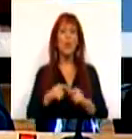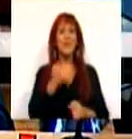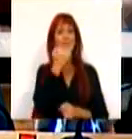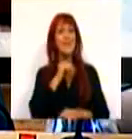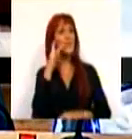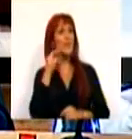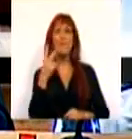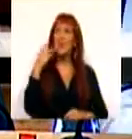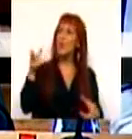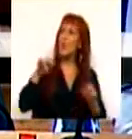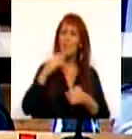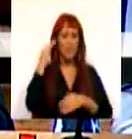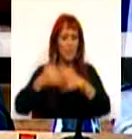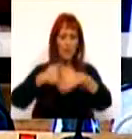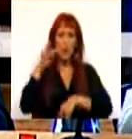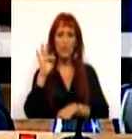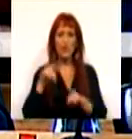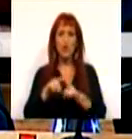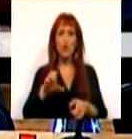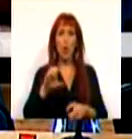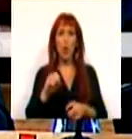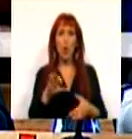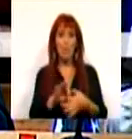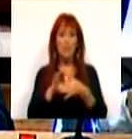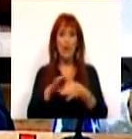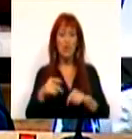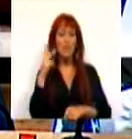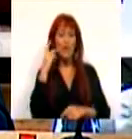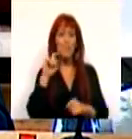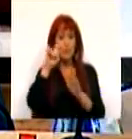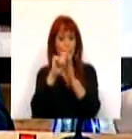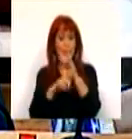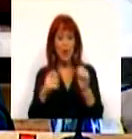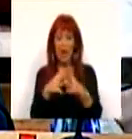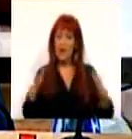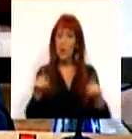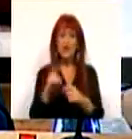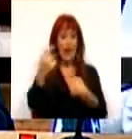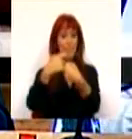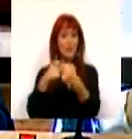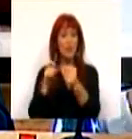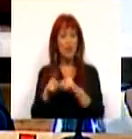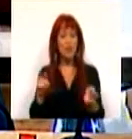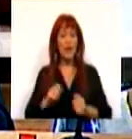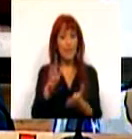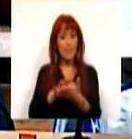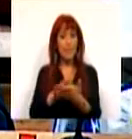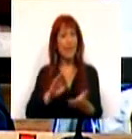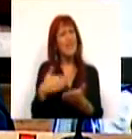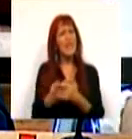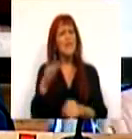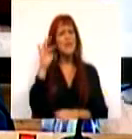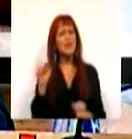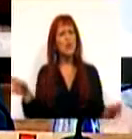satisfação a revitalização em curso da Fundação Coaparc. Revimos os seus estatutos, alargámos as parcerias e imprimimos à Fundação uma